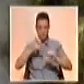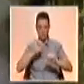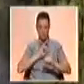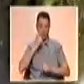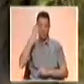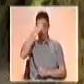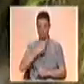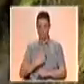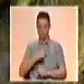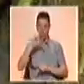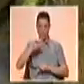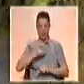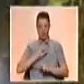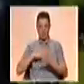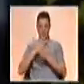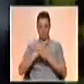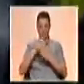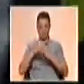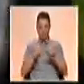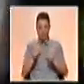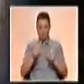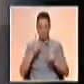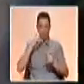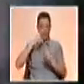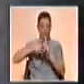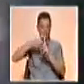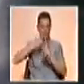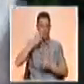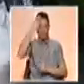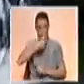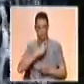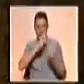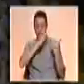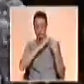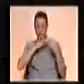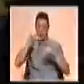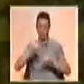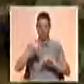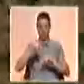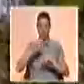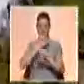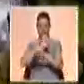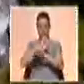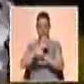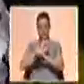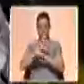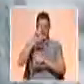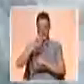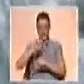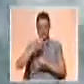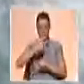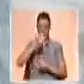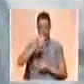nosso corpo. Esta permite a regulação da temperatura corporal, é responsável pela eliminação de toxinas e representa cerca